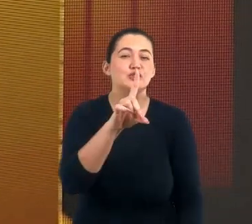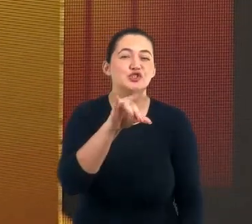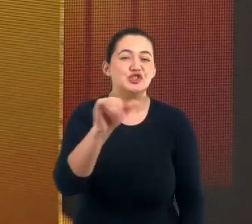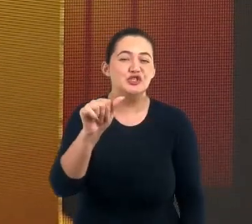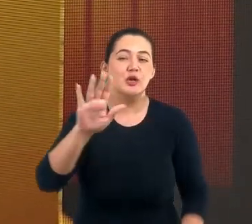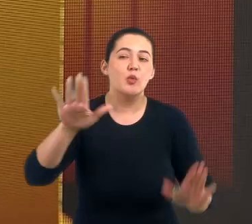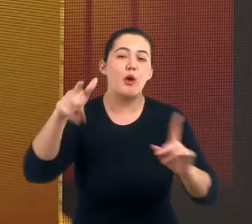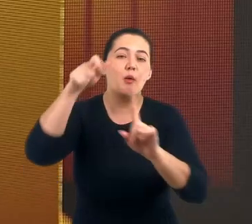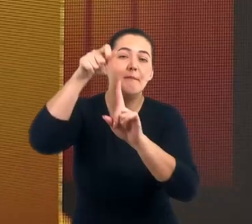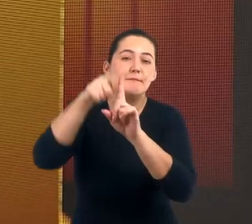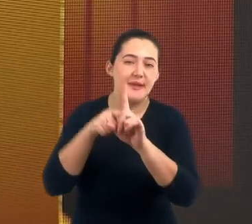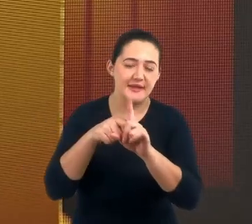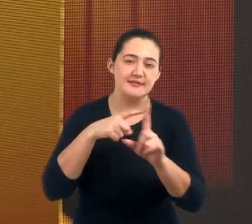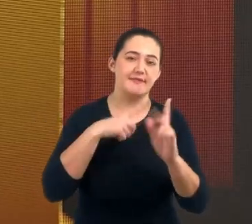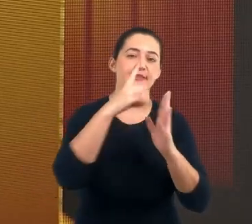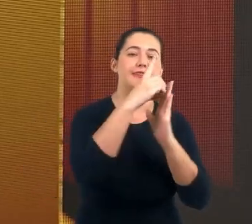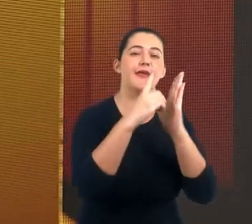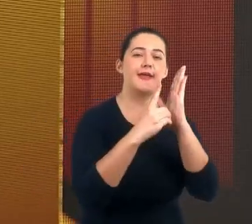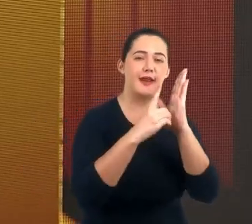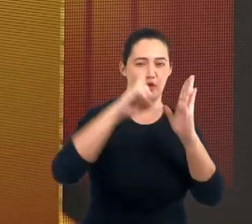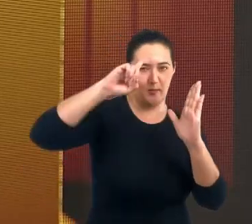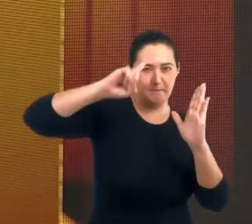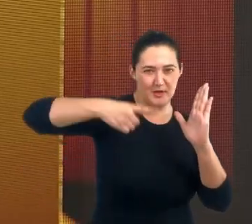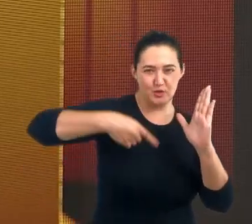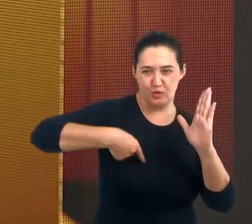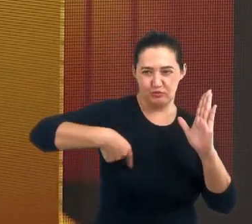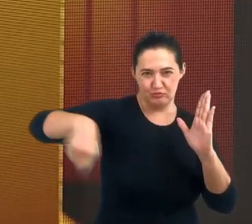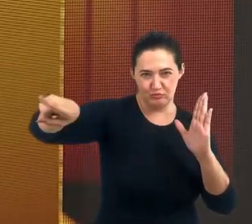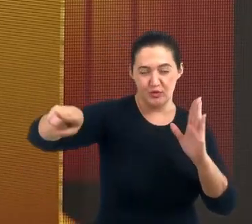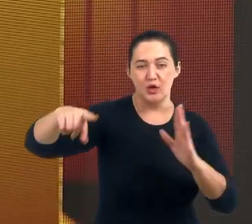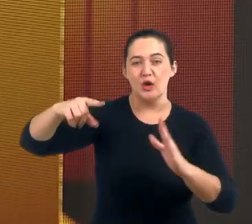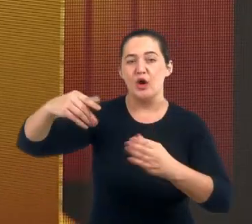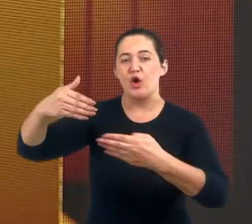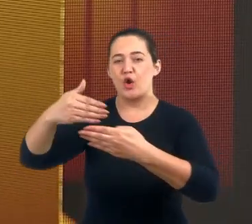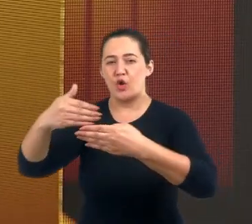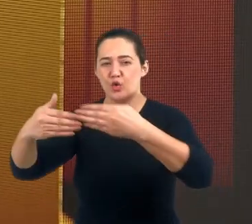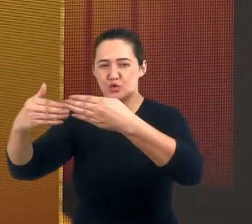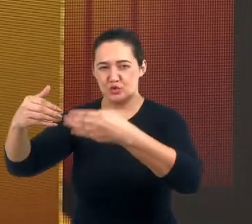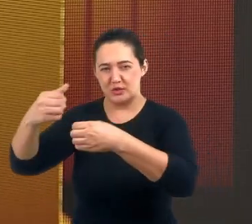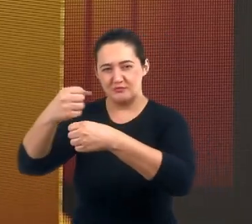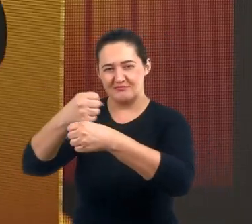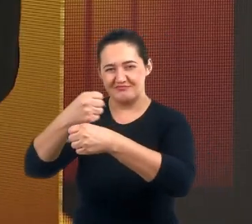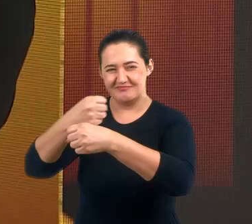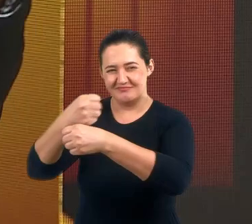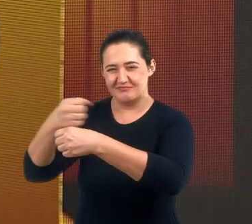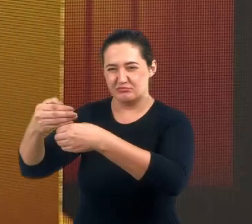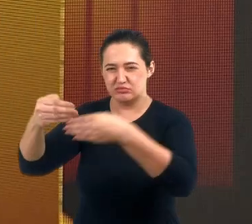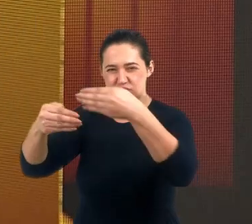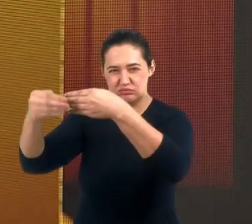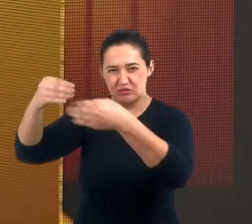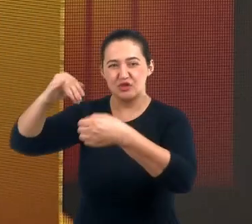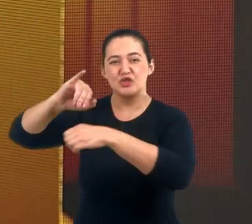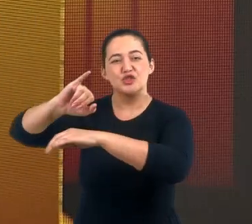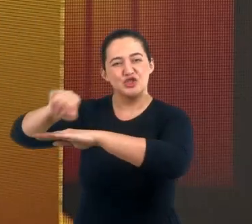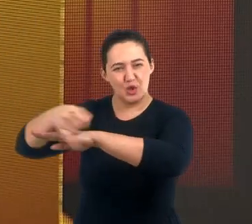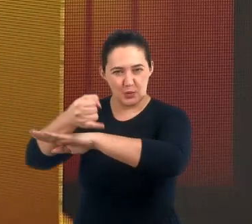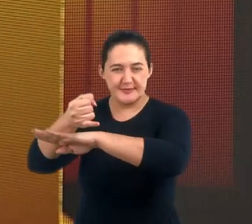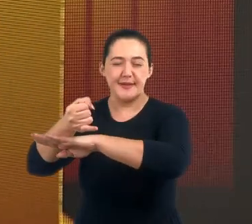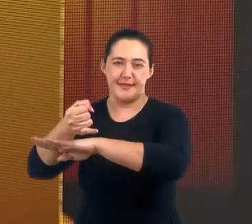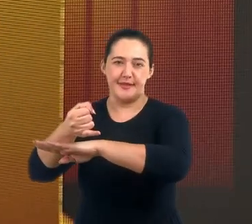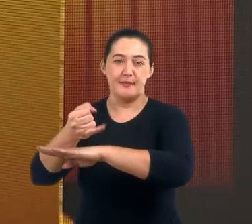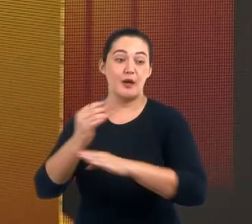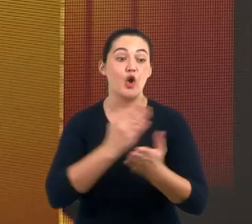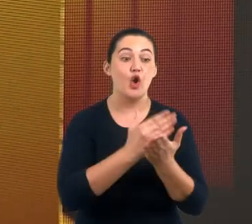e mês, saiu o decreto para a restauração de Jerusalém, para o início das 2.030